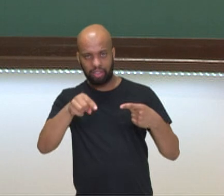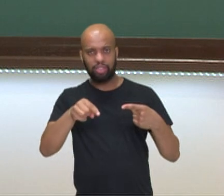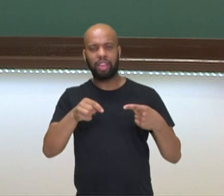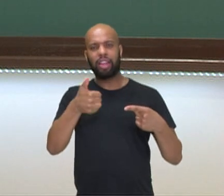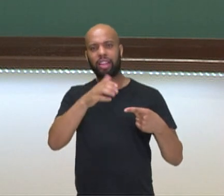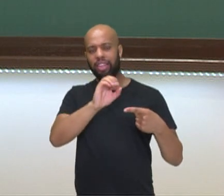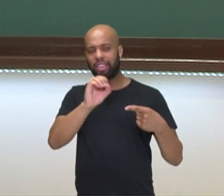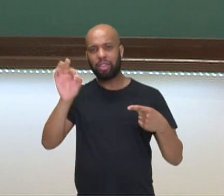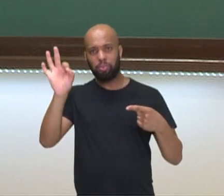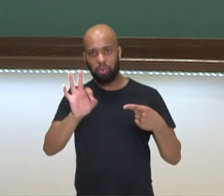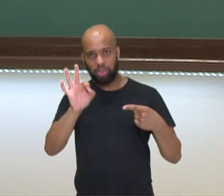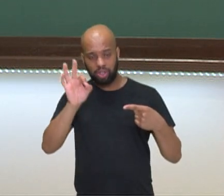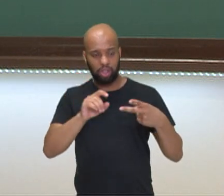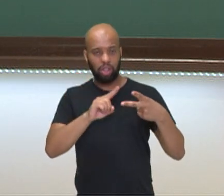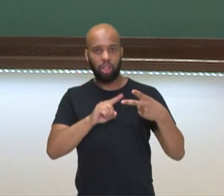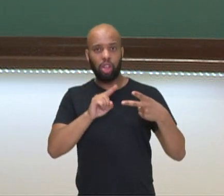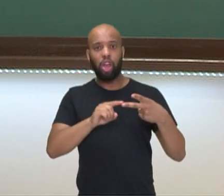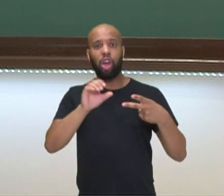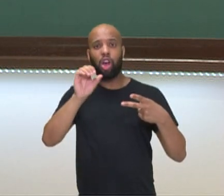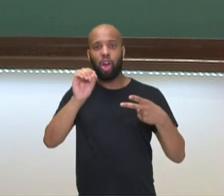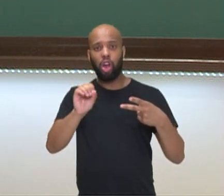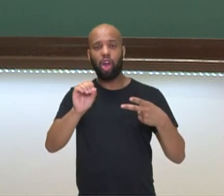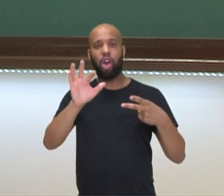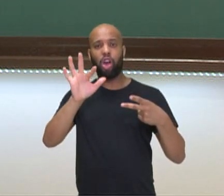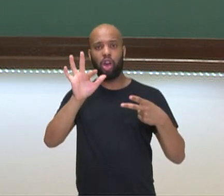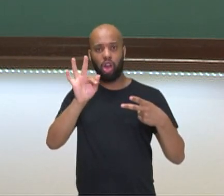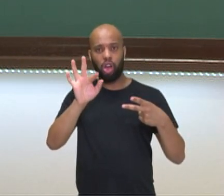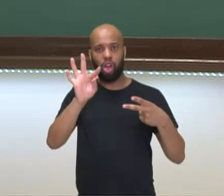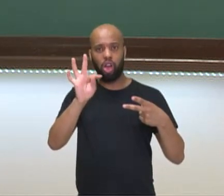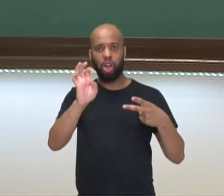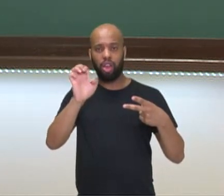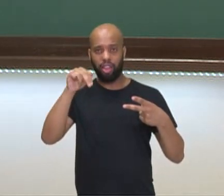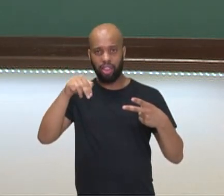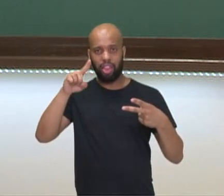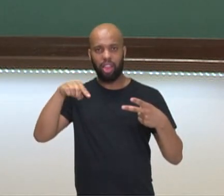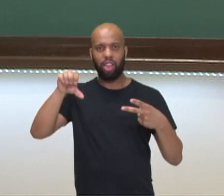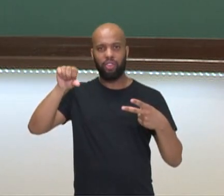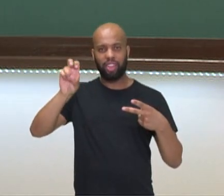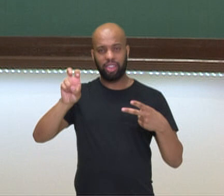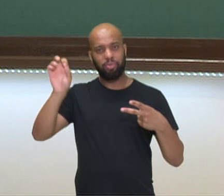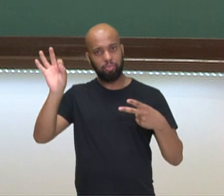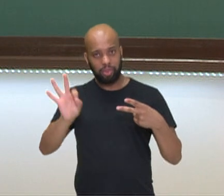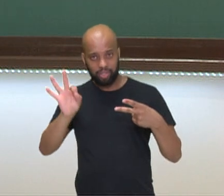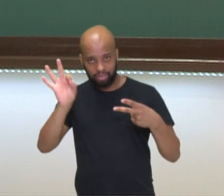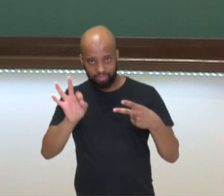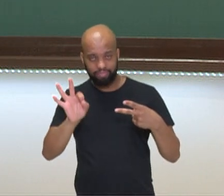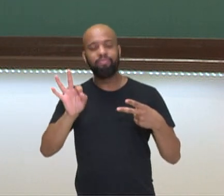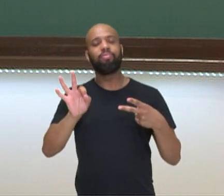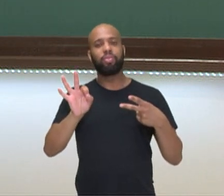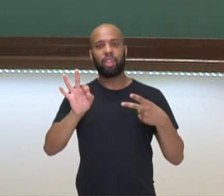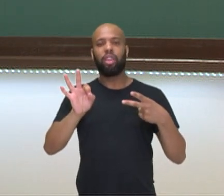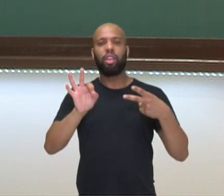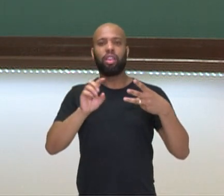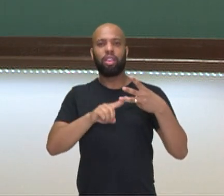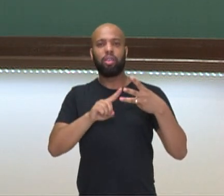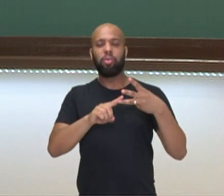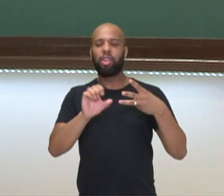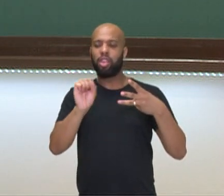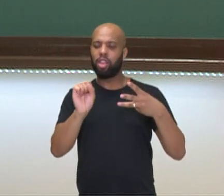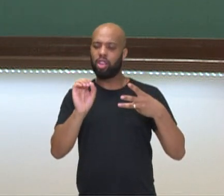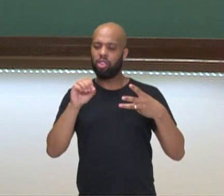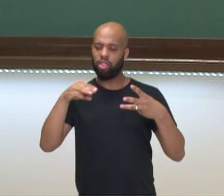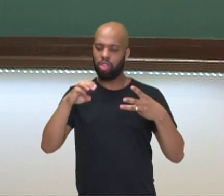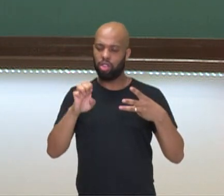frequently ou often com almost always com 95%, frequently ou often com 80%,